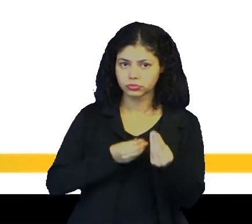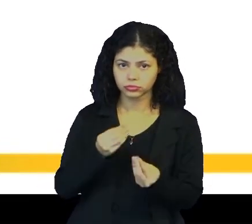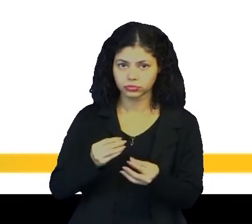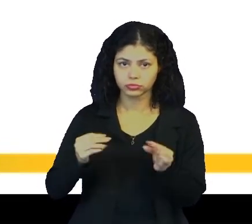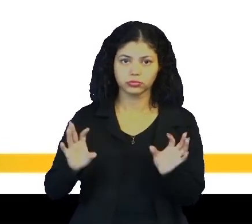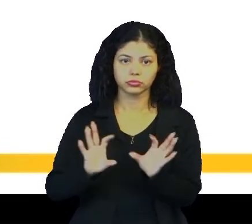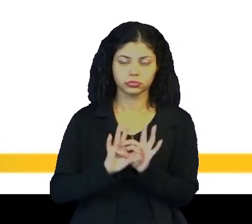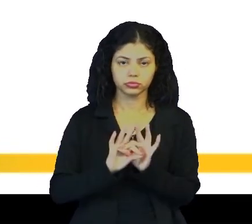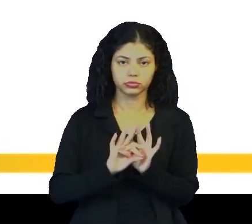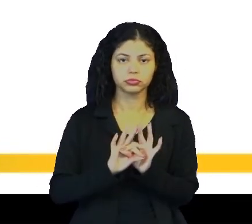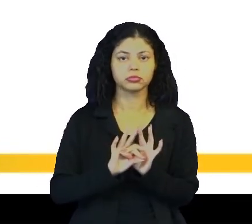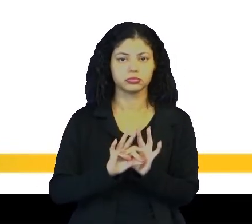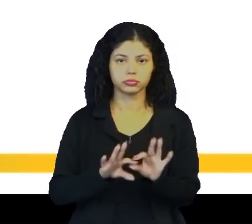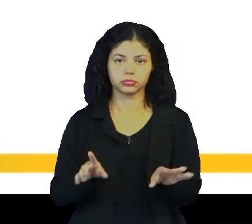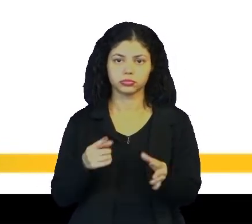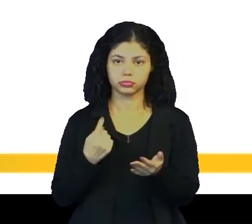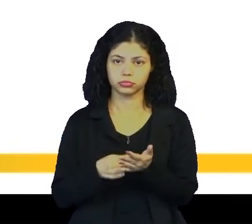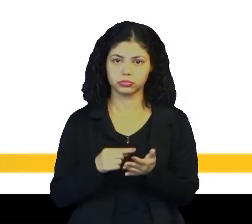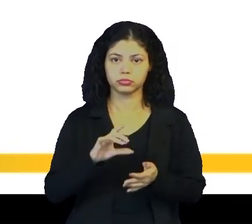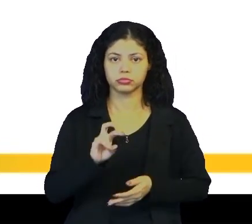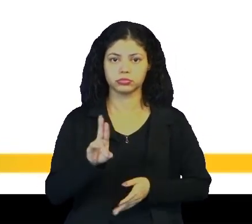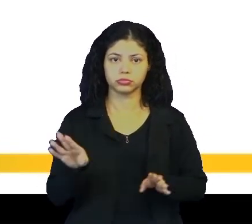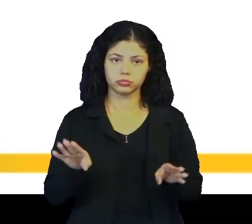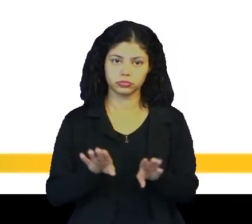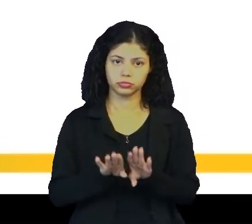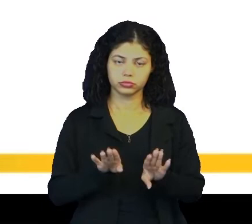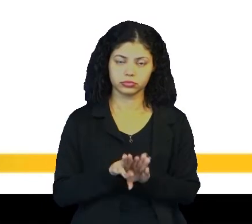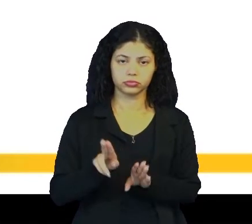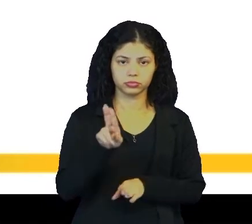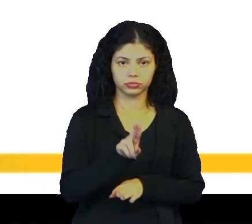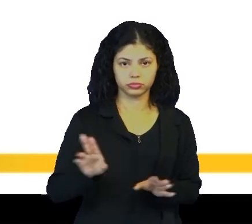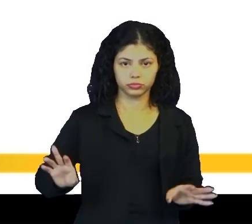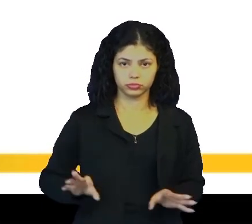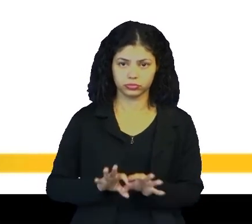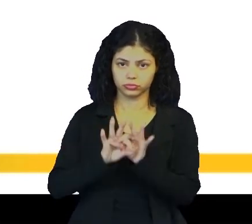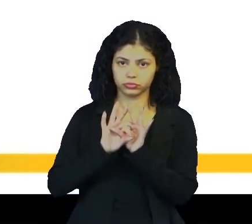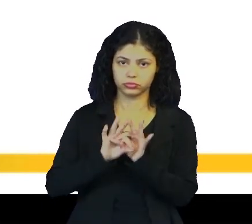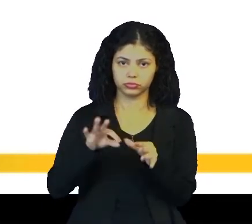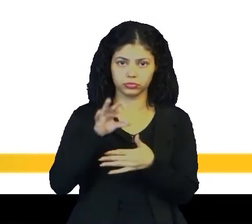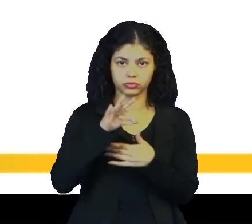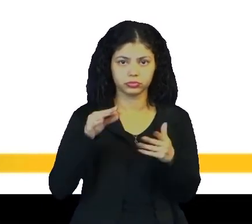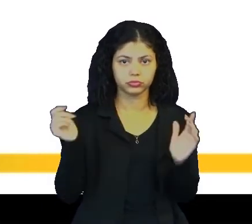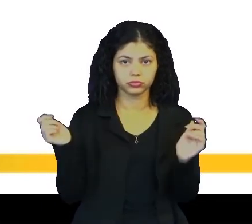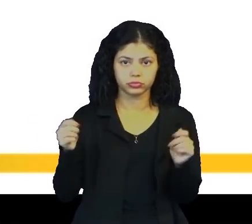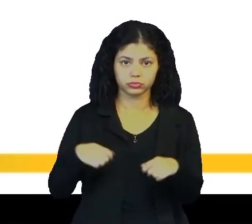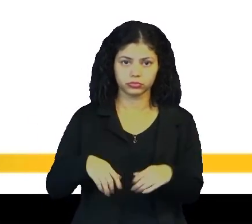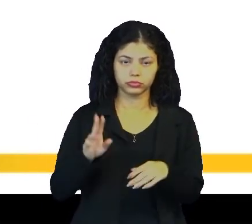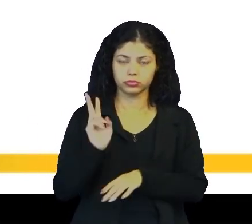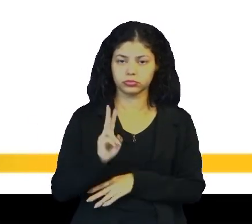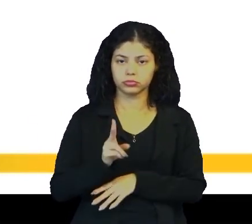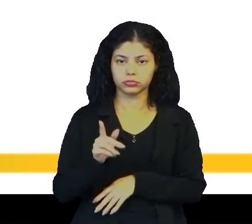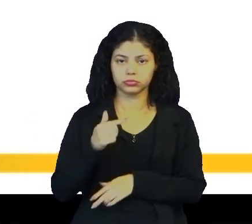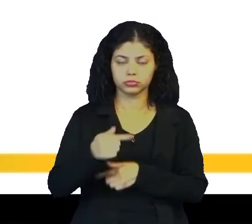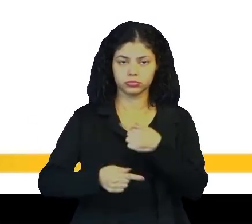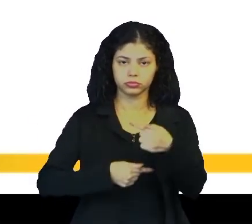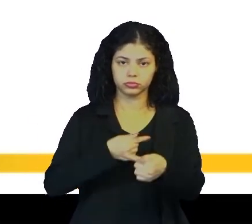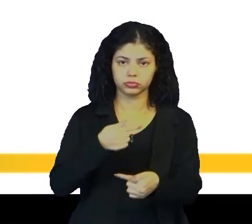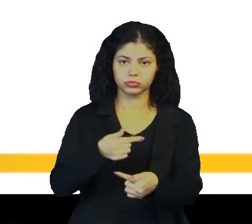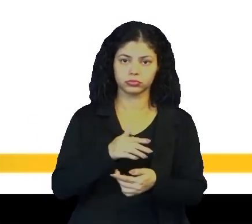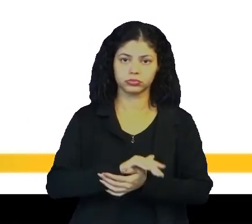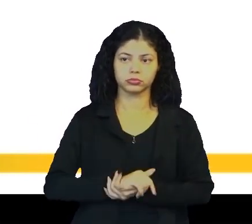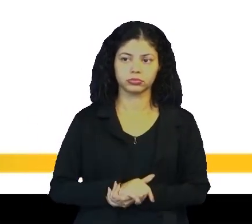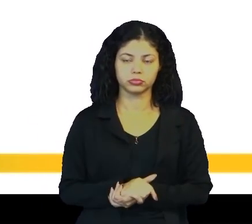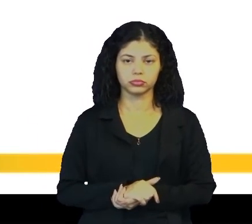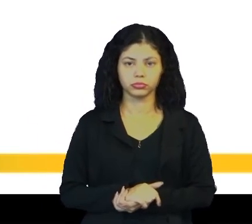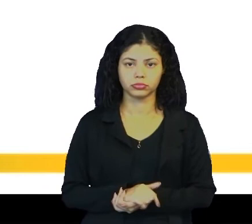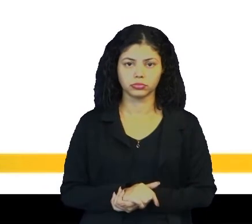conjunções coordenativas, as correlativas também têm a função de ligar elementos que possuem a mesma função gramatical.